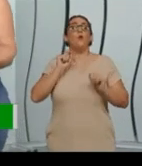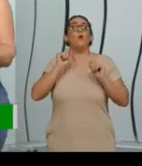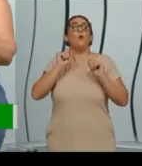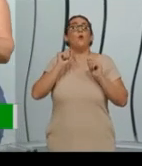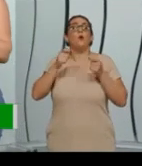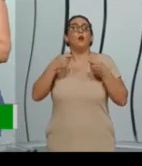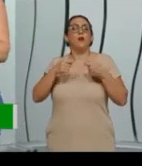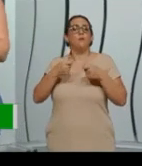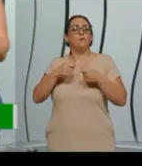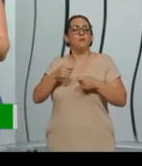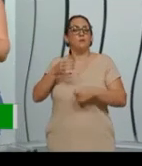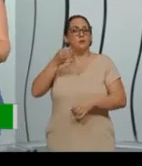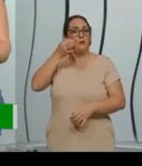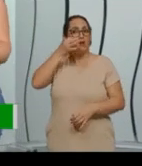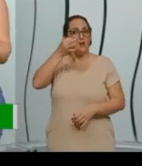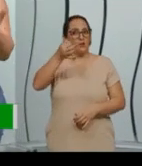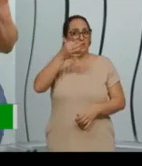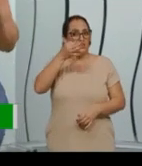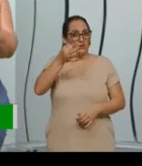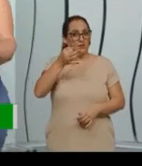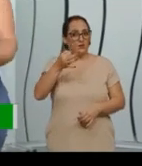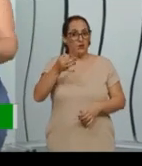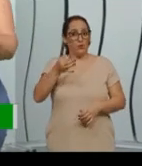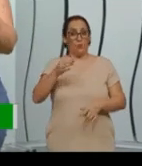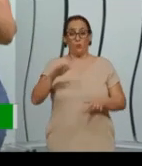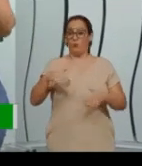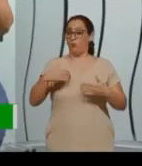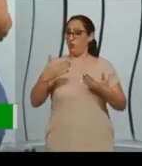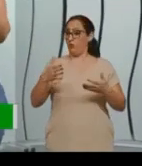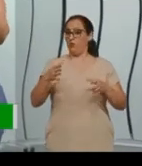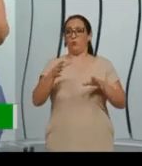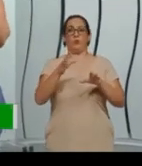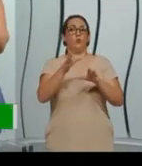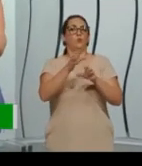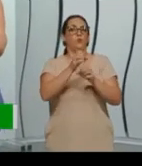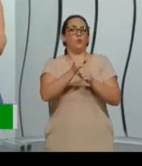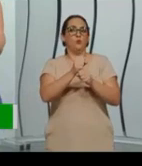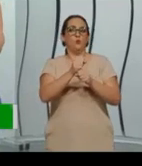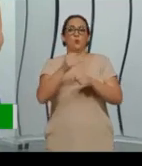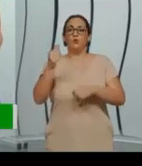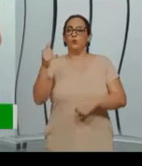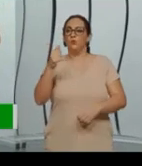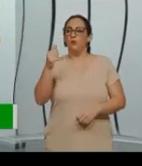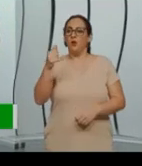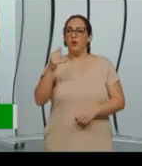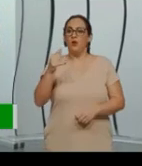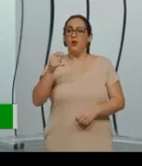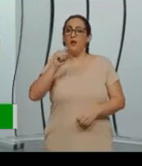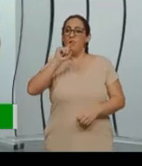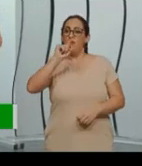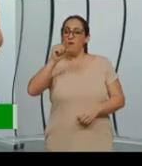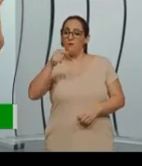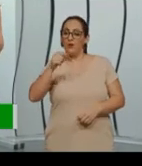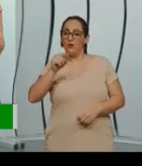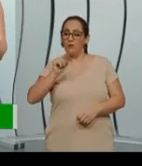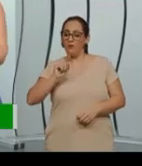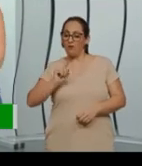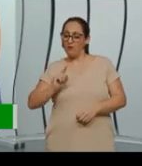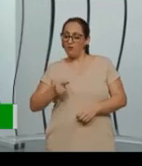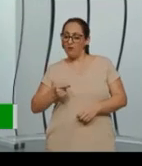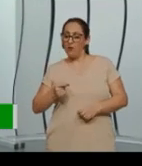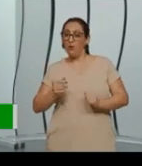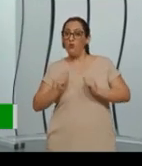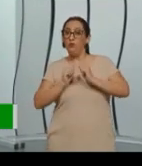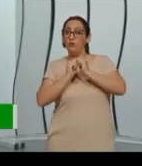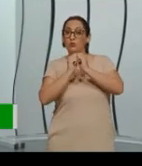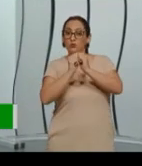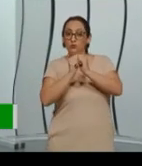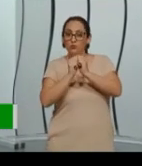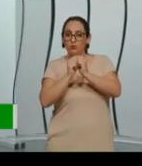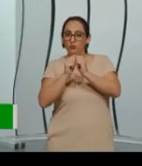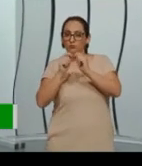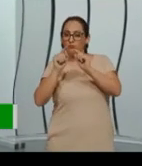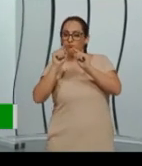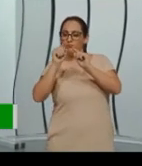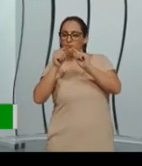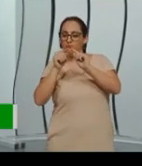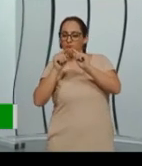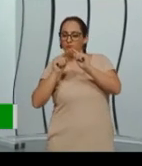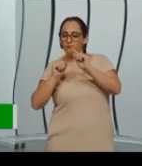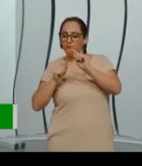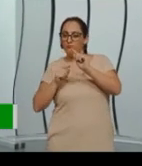prestar atenção no caso da adição e subtração... que a vírgula tem que estar debaixo da vírgula. Por quê? Se eu